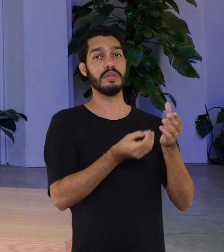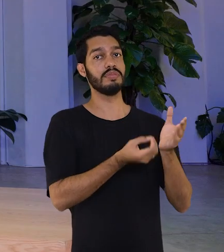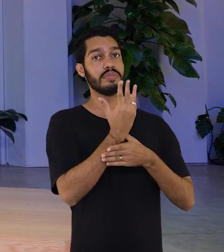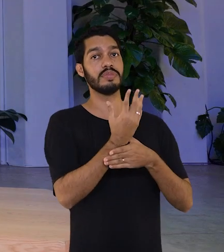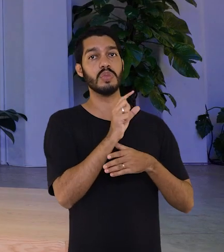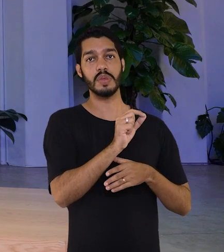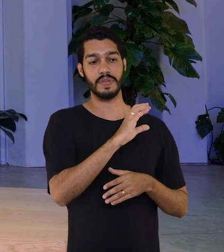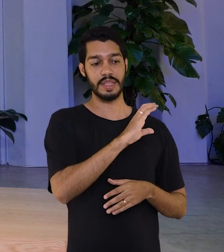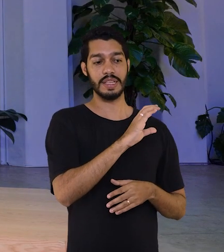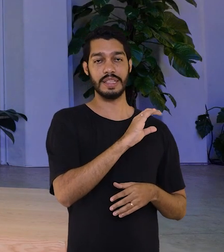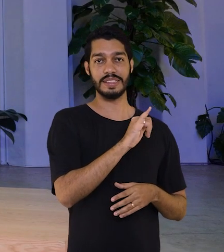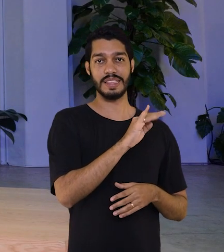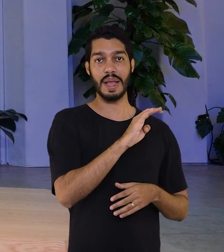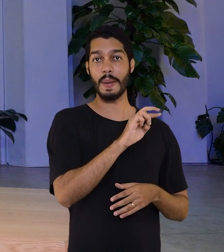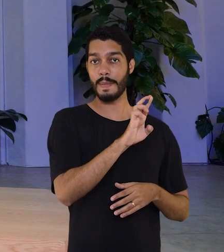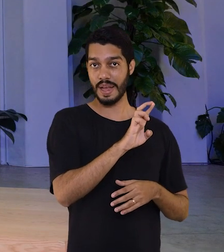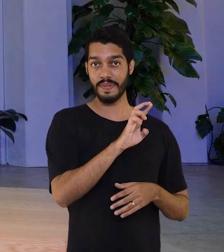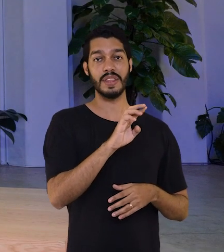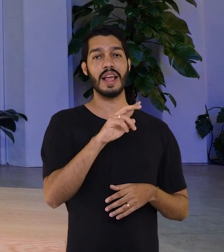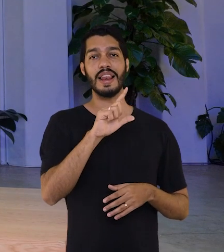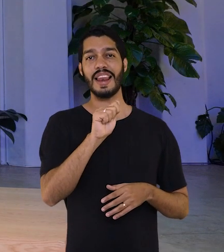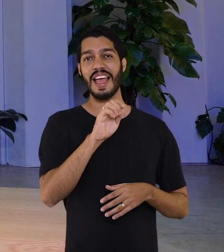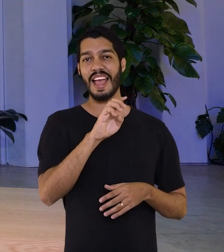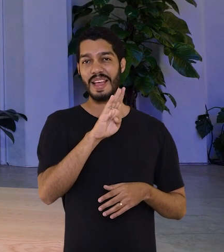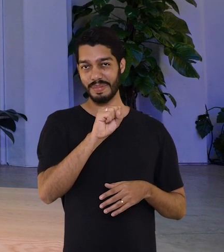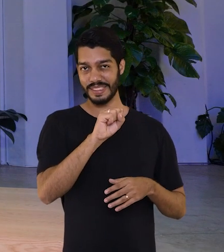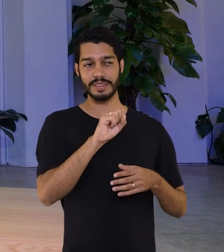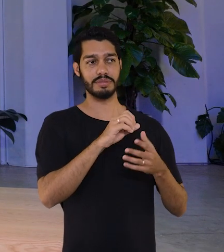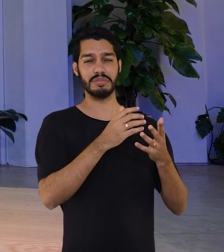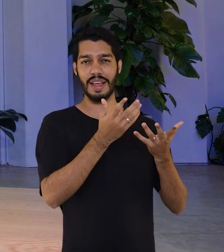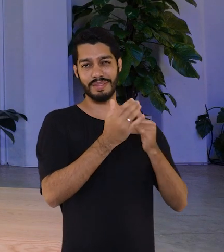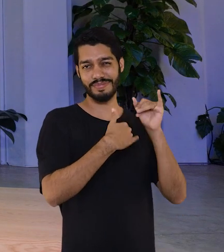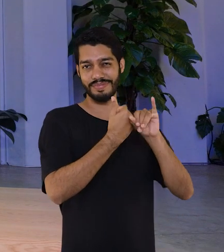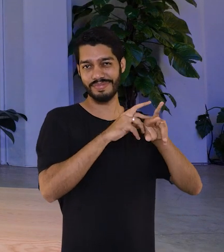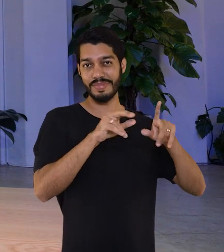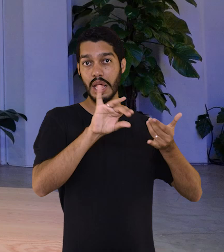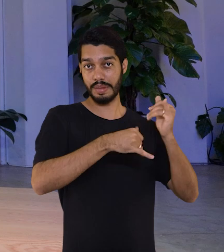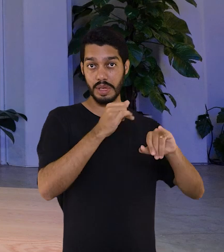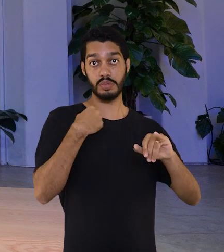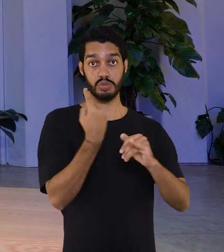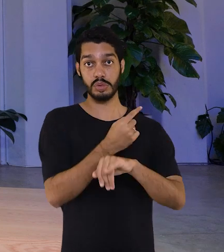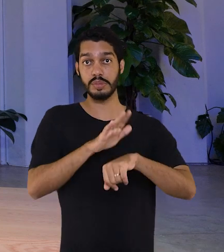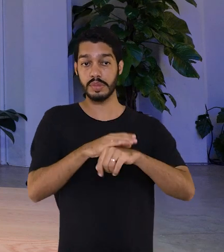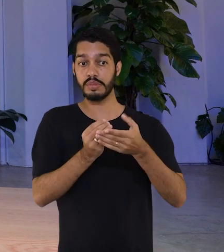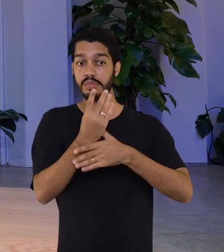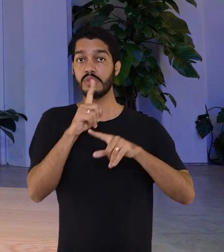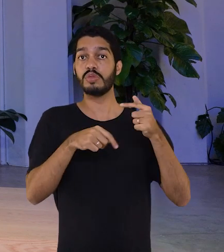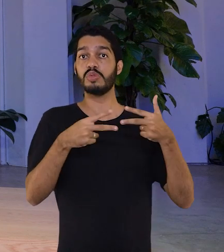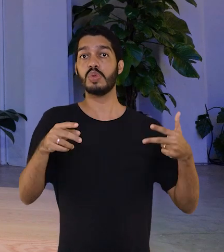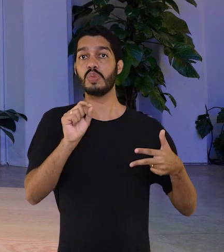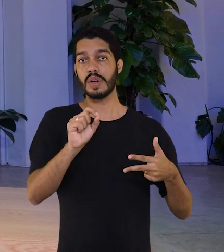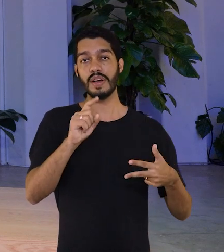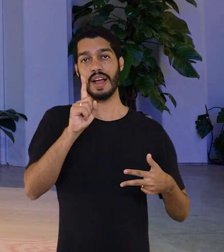empresa chamada Cyberlabs. E na Cyberlabs, cara, uma empresa surrealmente irada. Em algum momento a gente montou um produto que chamava KeyApp. A